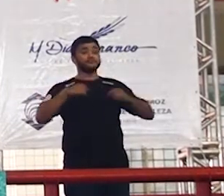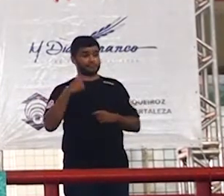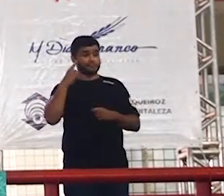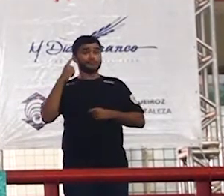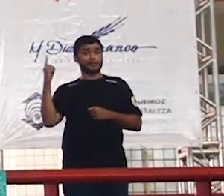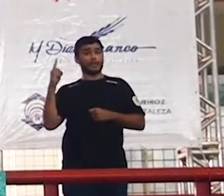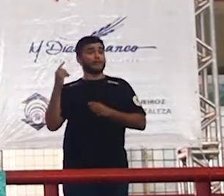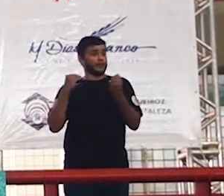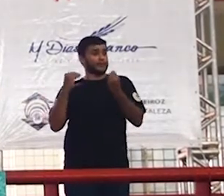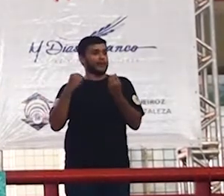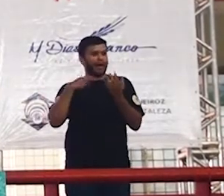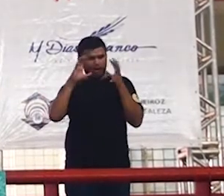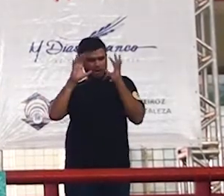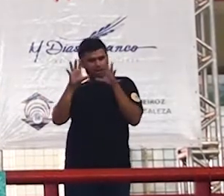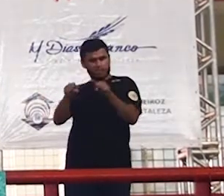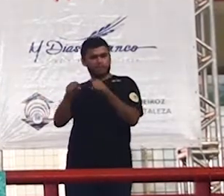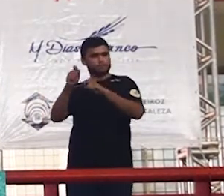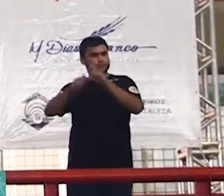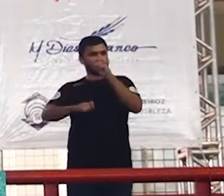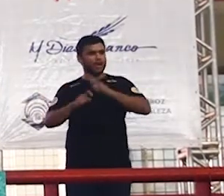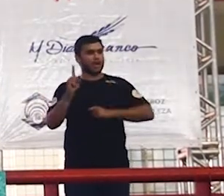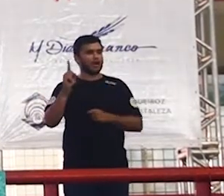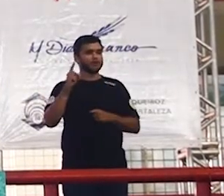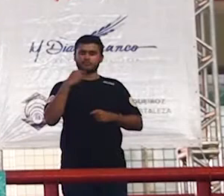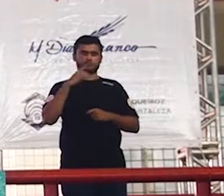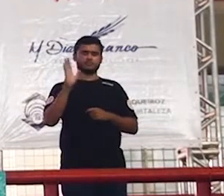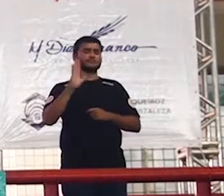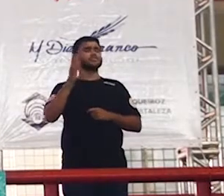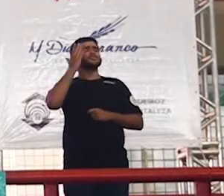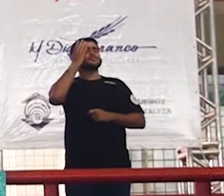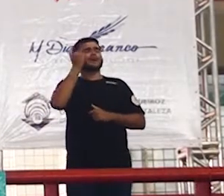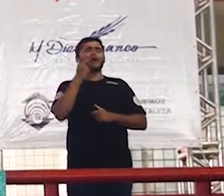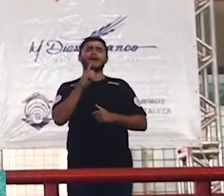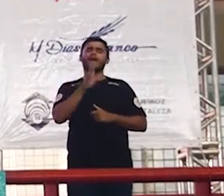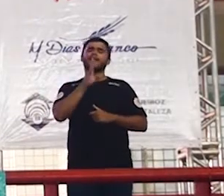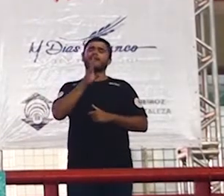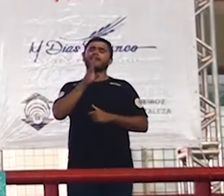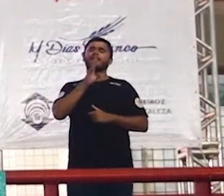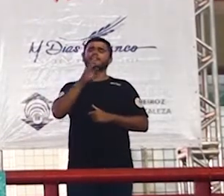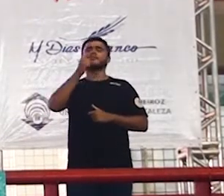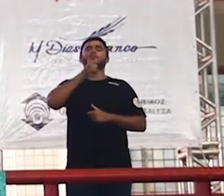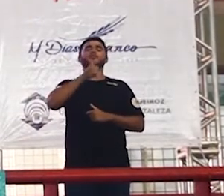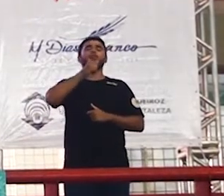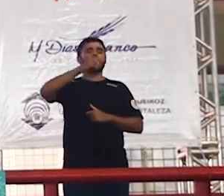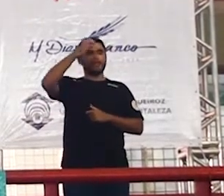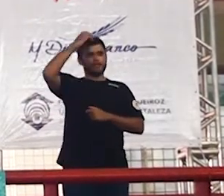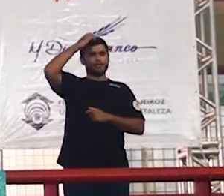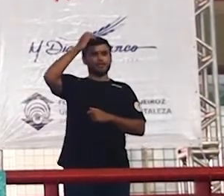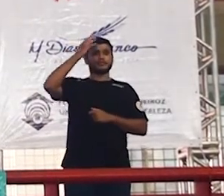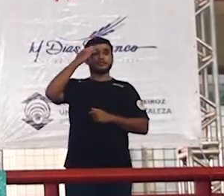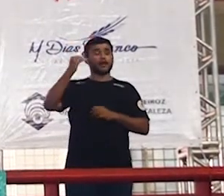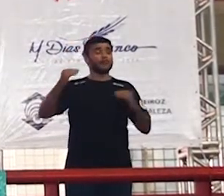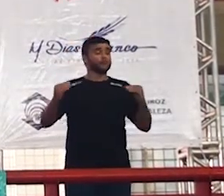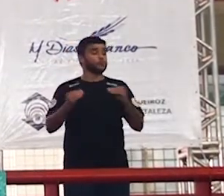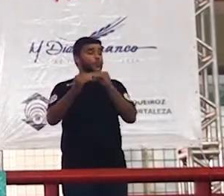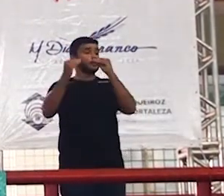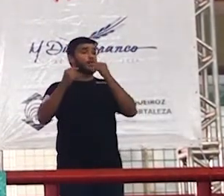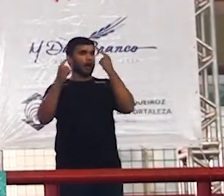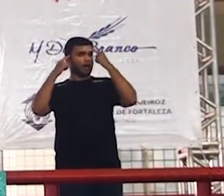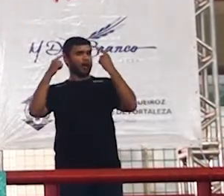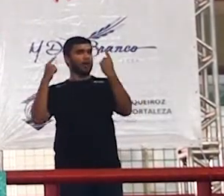parecer absurdo. Só não parece absurdo porque a gente conhece um outro texto com quem esse